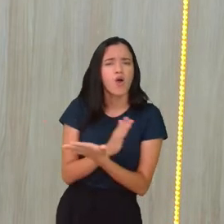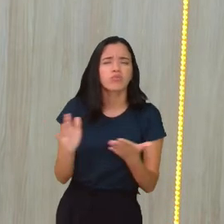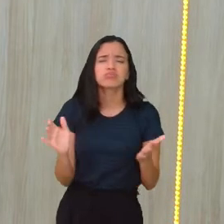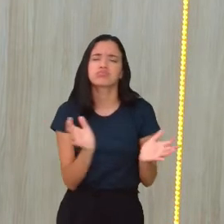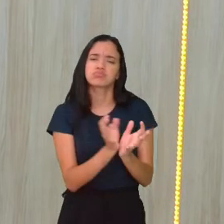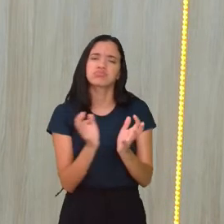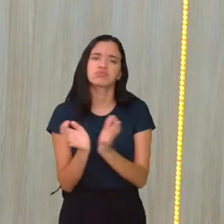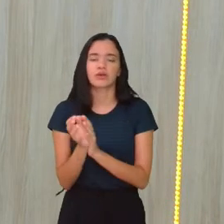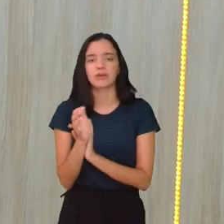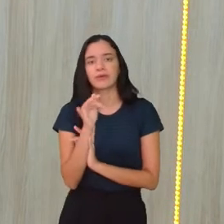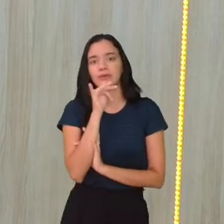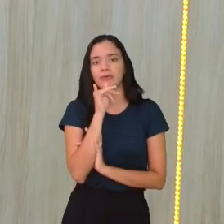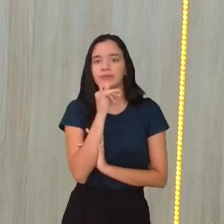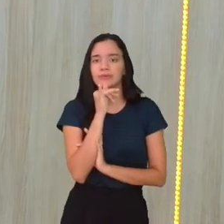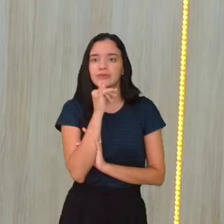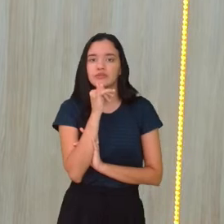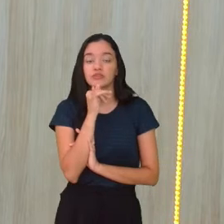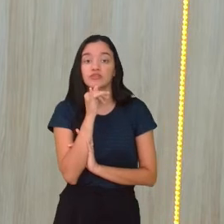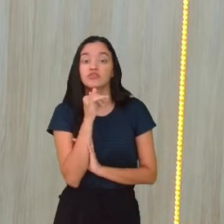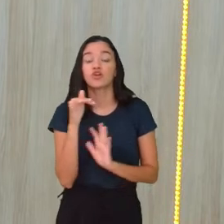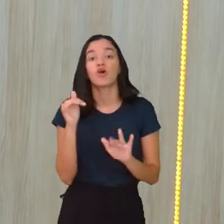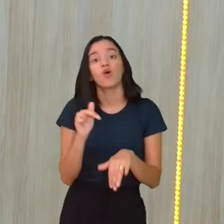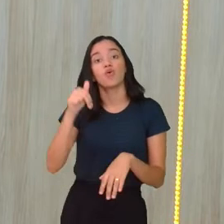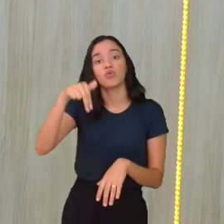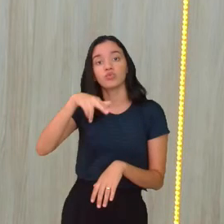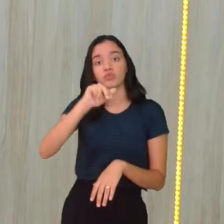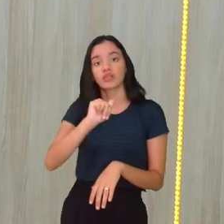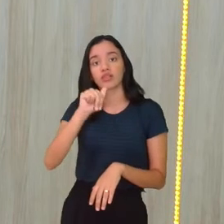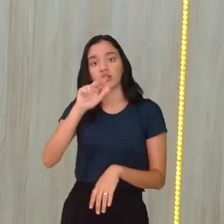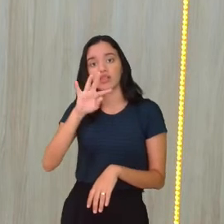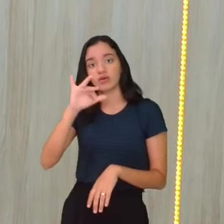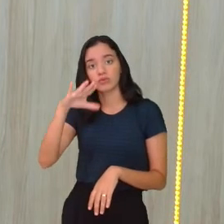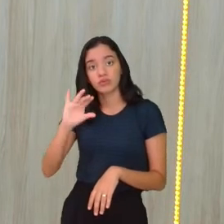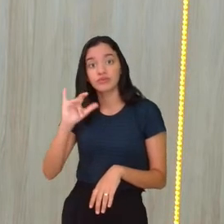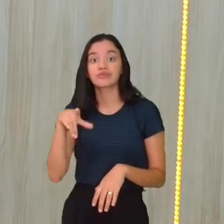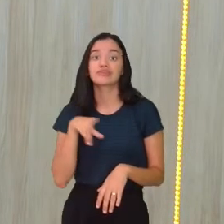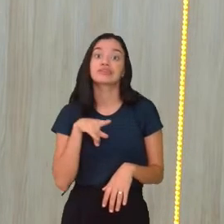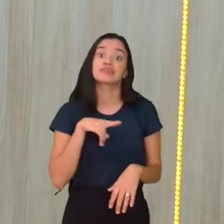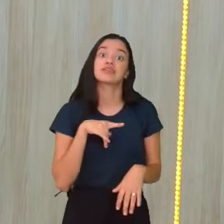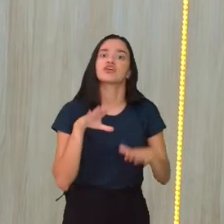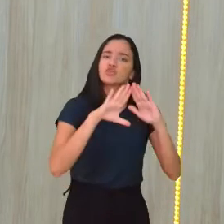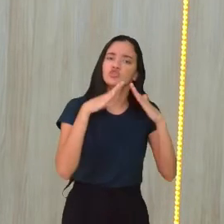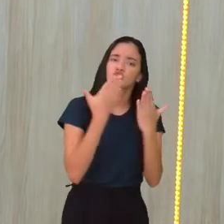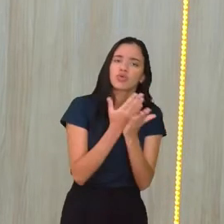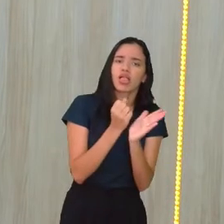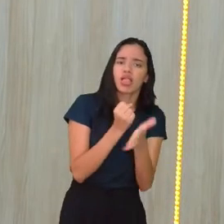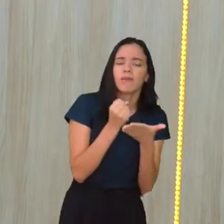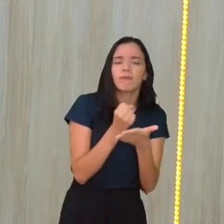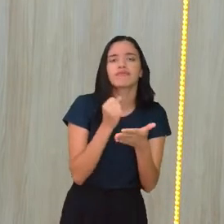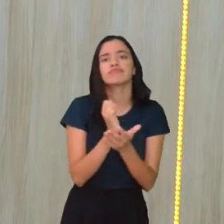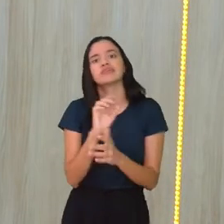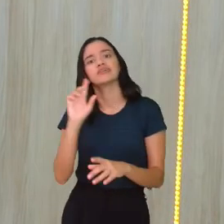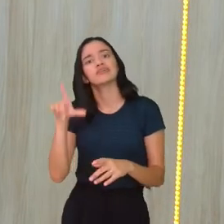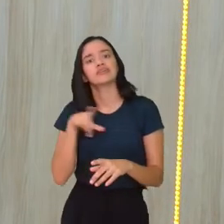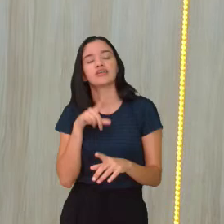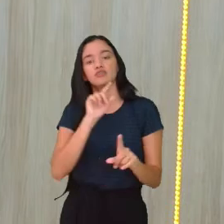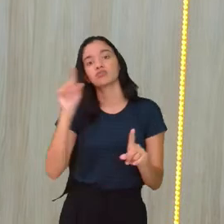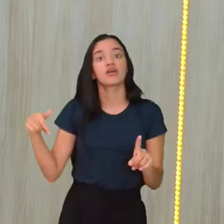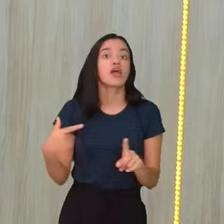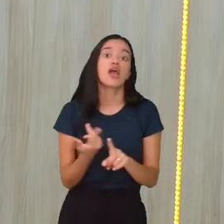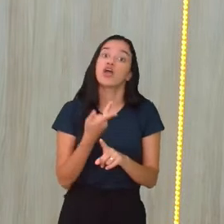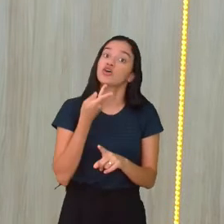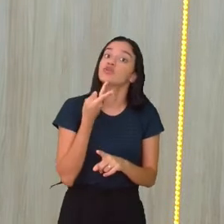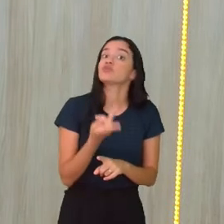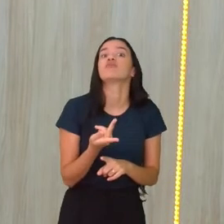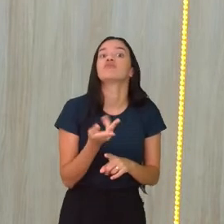clubes, né, como, por exemplo, o Clube Náutico do Capibaribe, que tem escolinhas de base, eles têm ali um objetivo, né? E aí eu não vou dizer